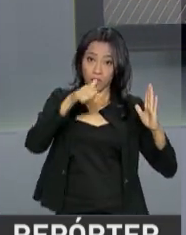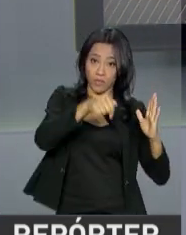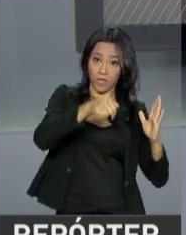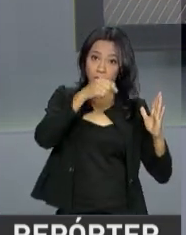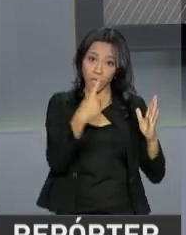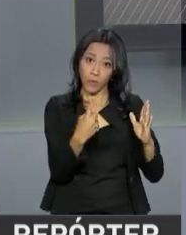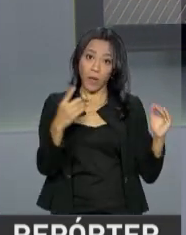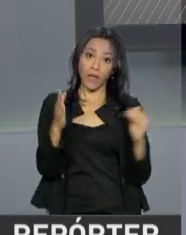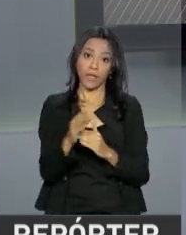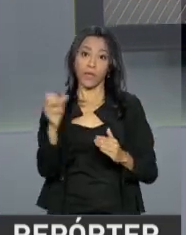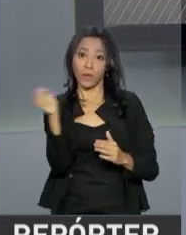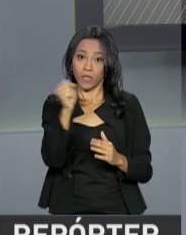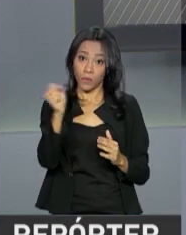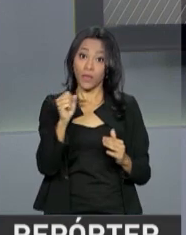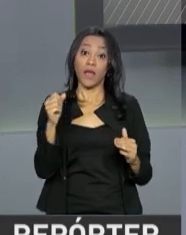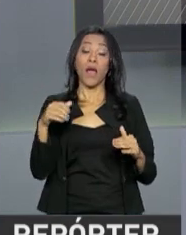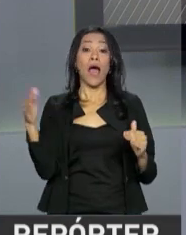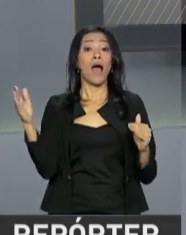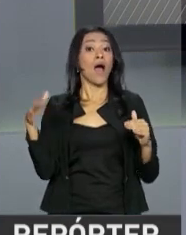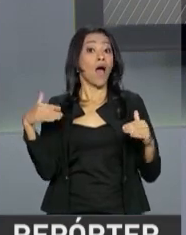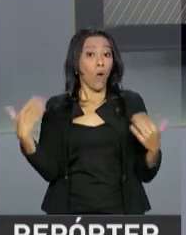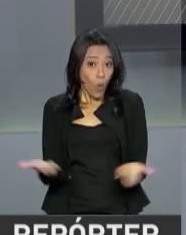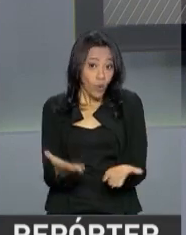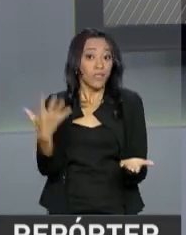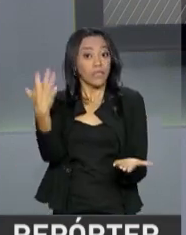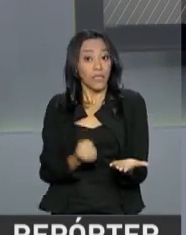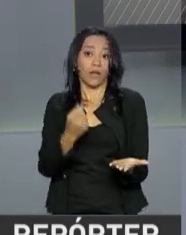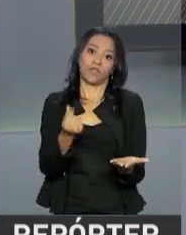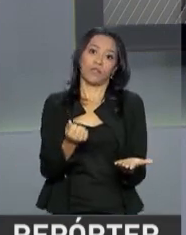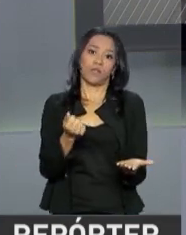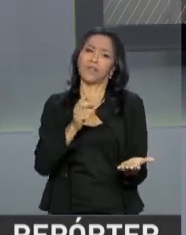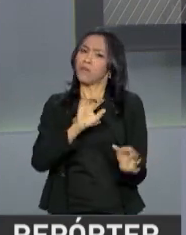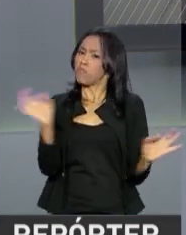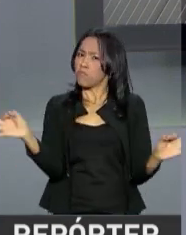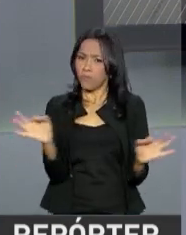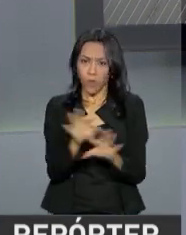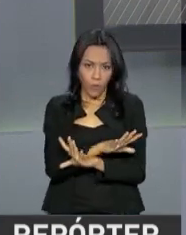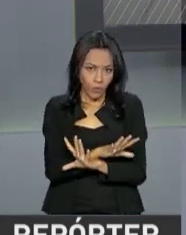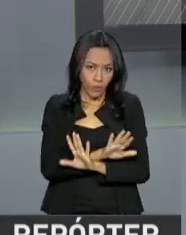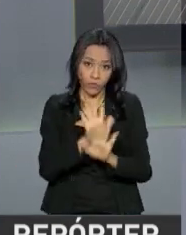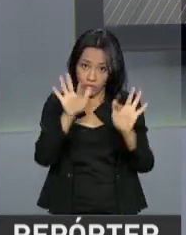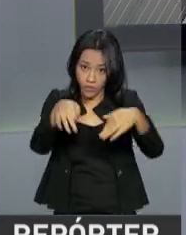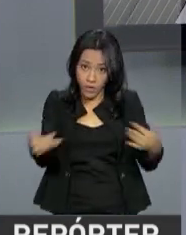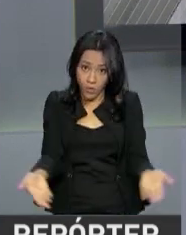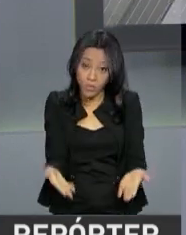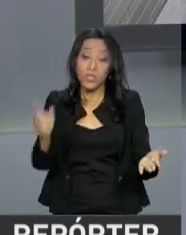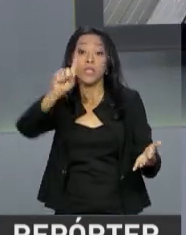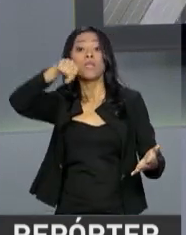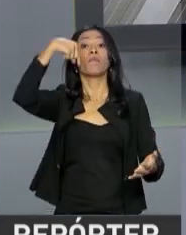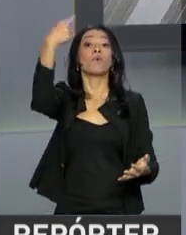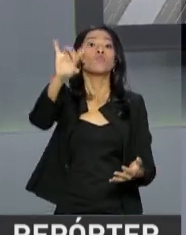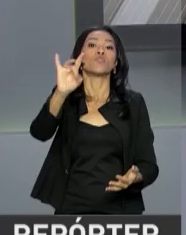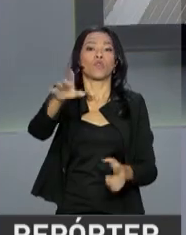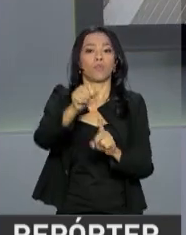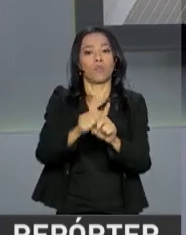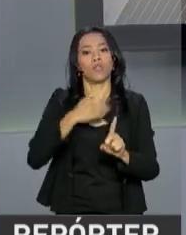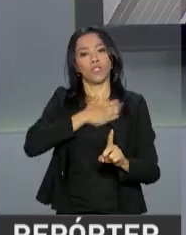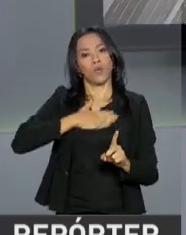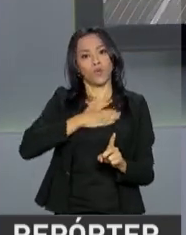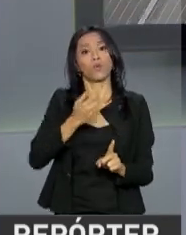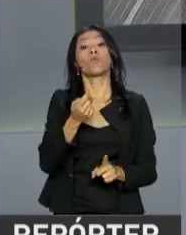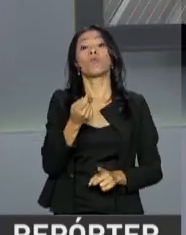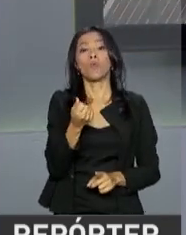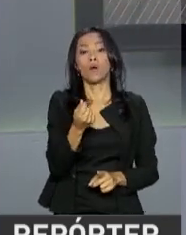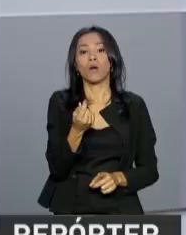até hoje para sacar o dinheiro depois só em agosto já com valores reajustados os saques chegaram a quase 800 milhões